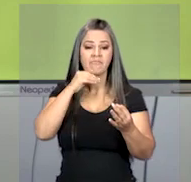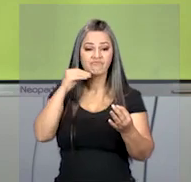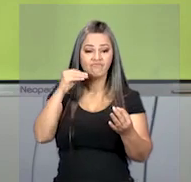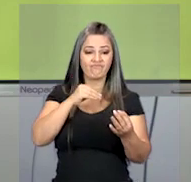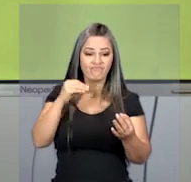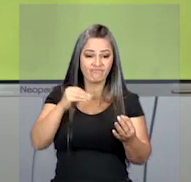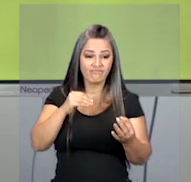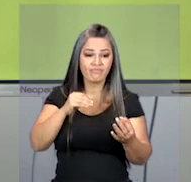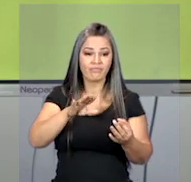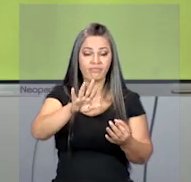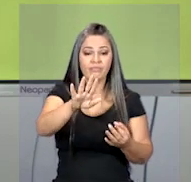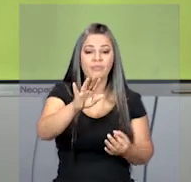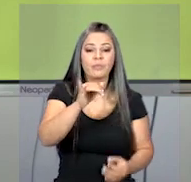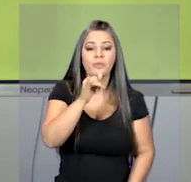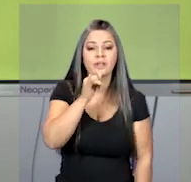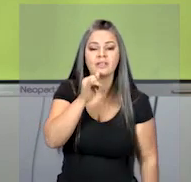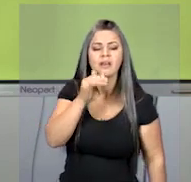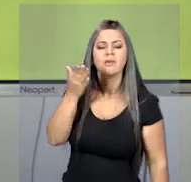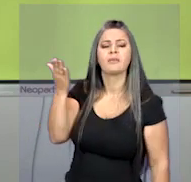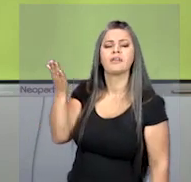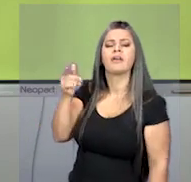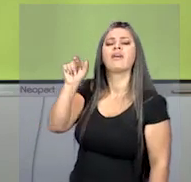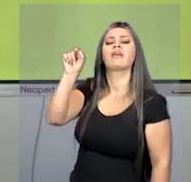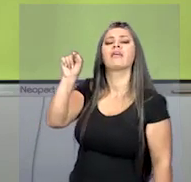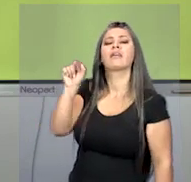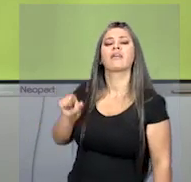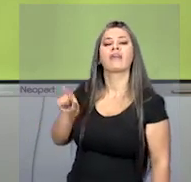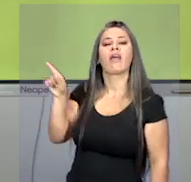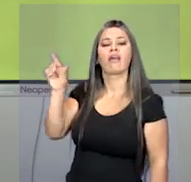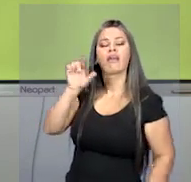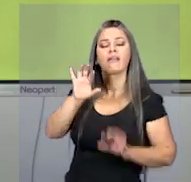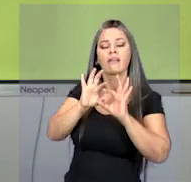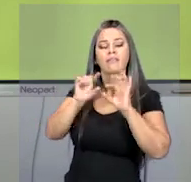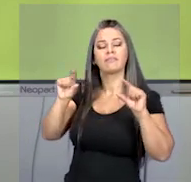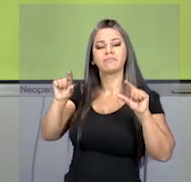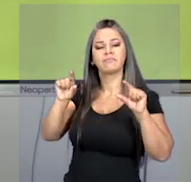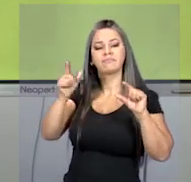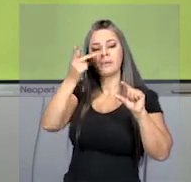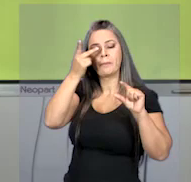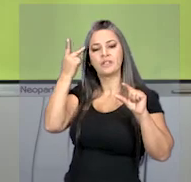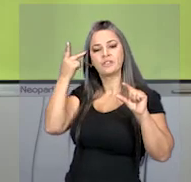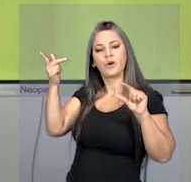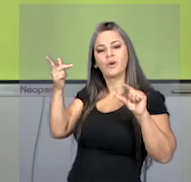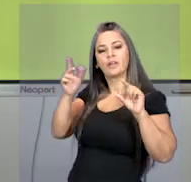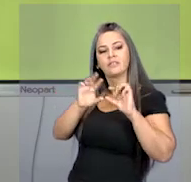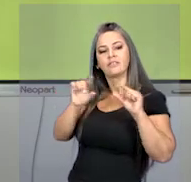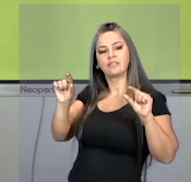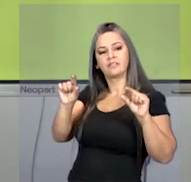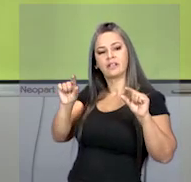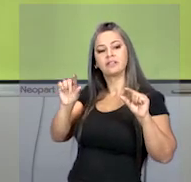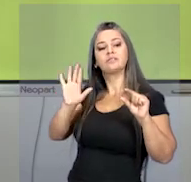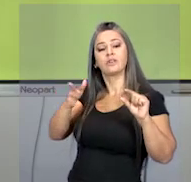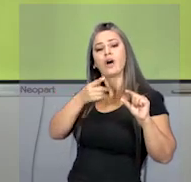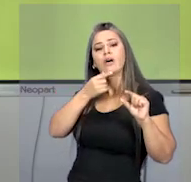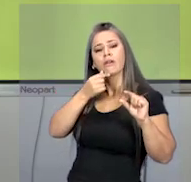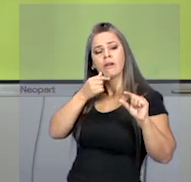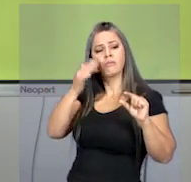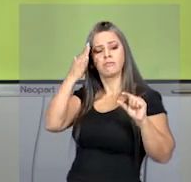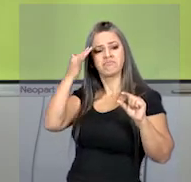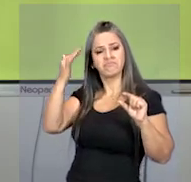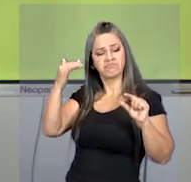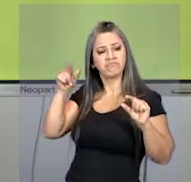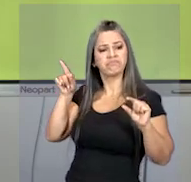escrevia romances, piloto na Segunda Guerra Mundial, quer dizer, ele viveu um drama em sua vida e viu outros dramas também.